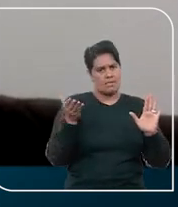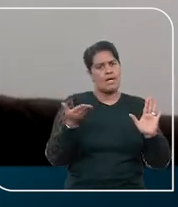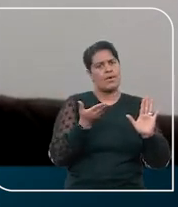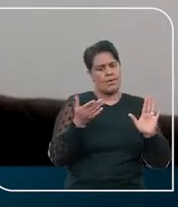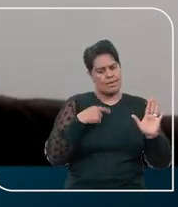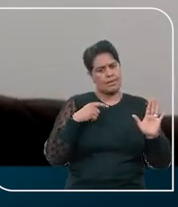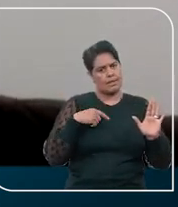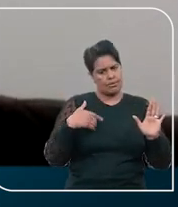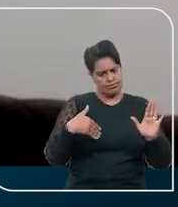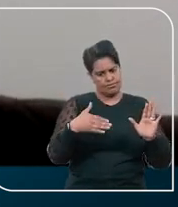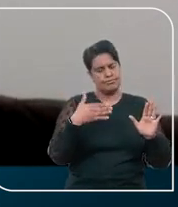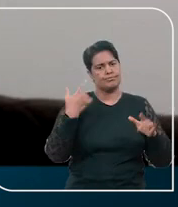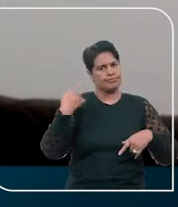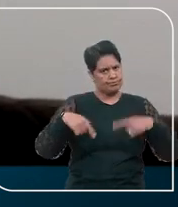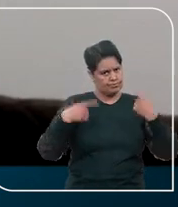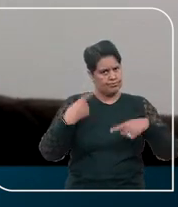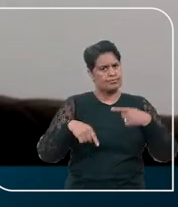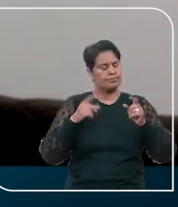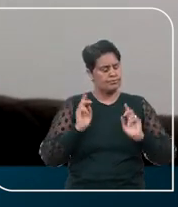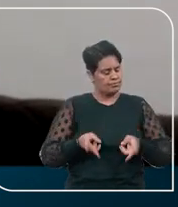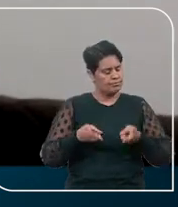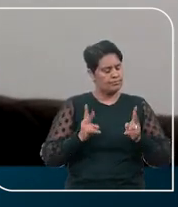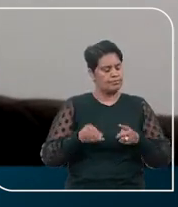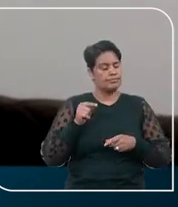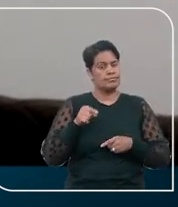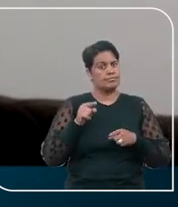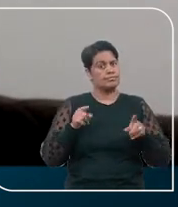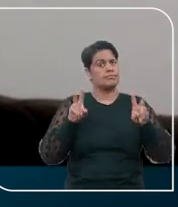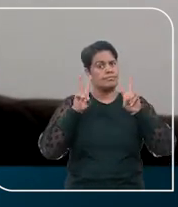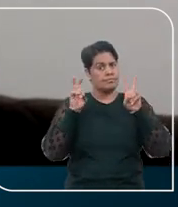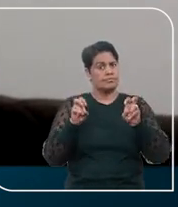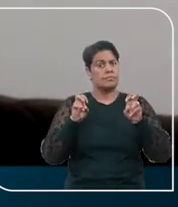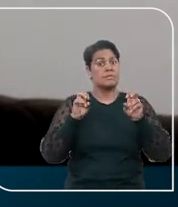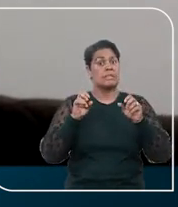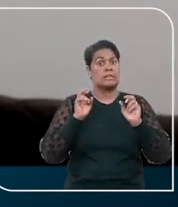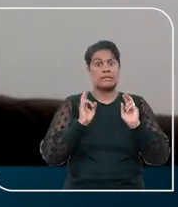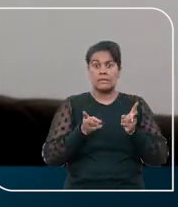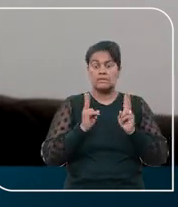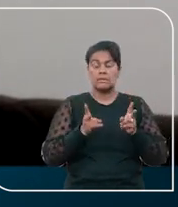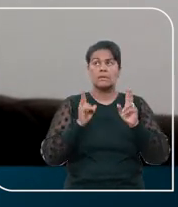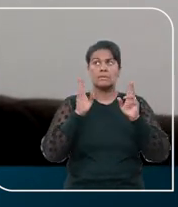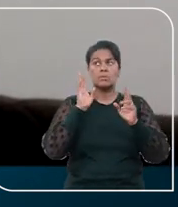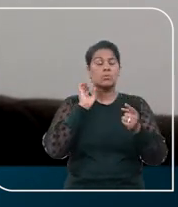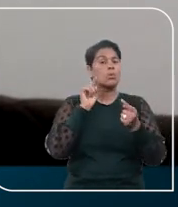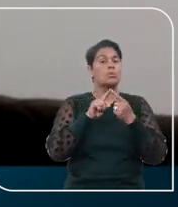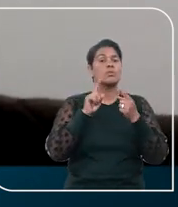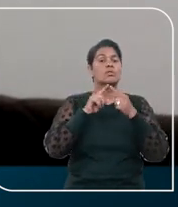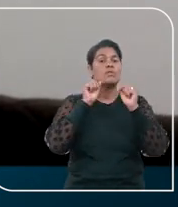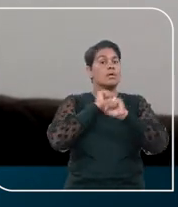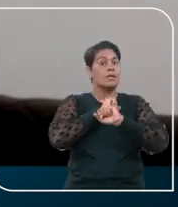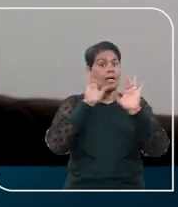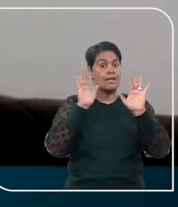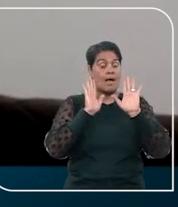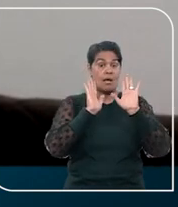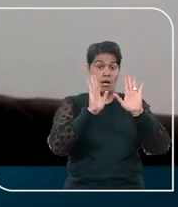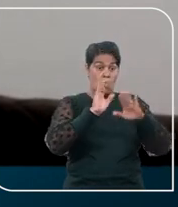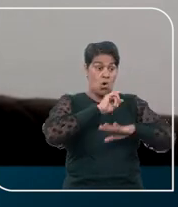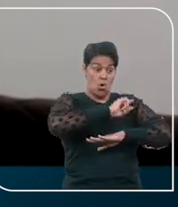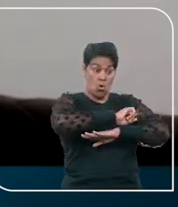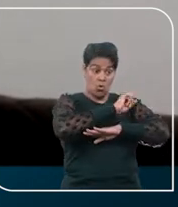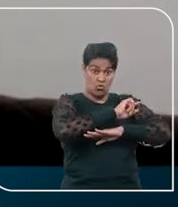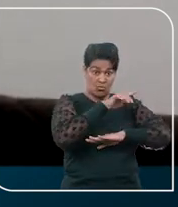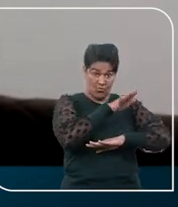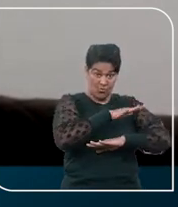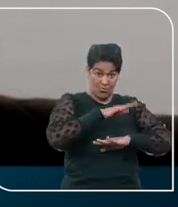inclusive, do tribunal, trazendo ainda mais clareza nesse critério que realmente o condomínio ele pode proibir